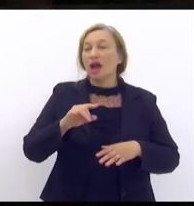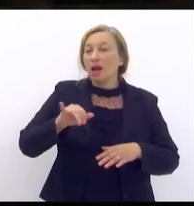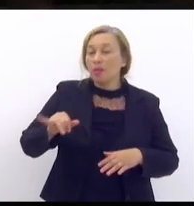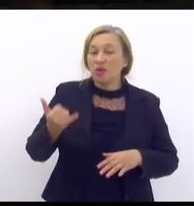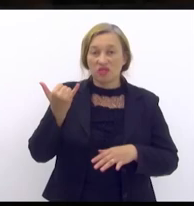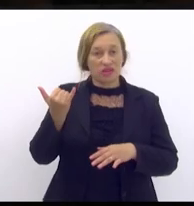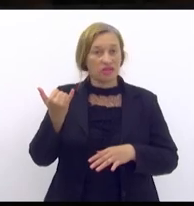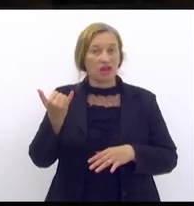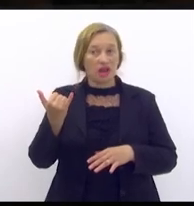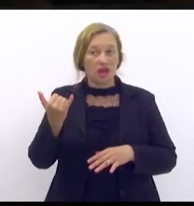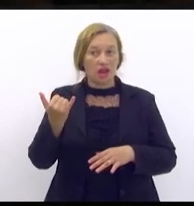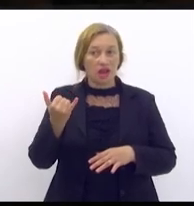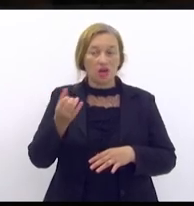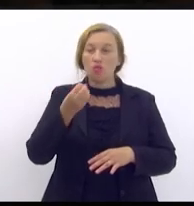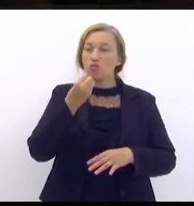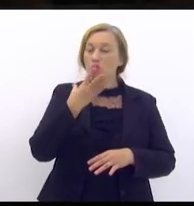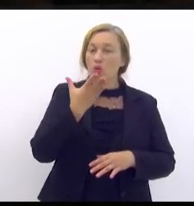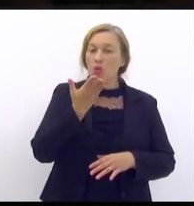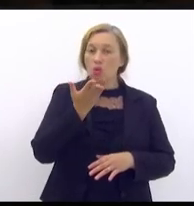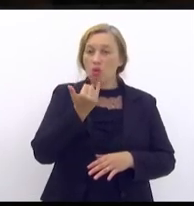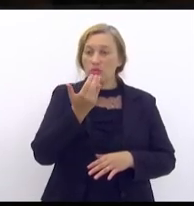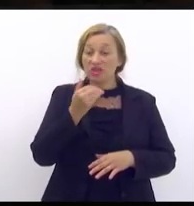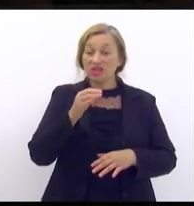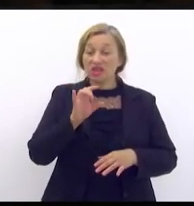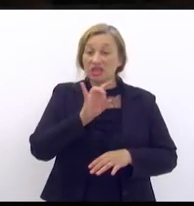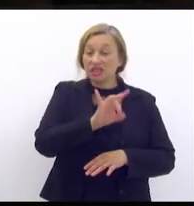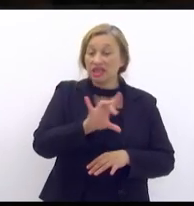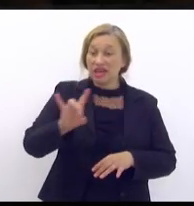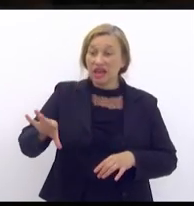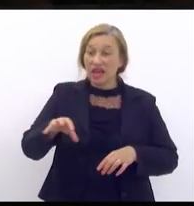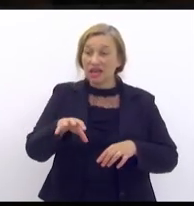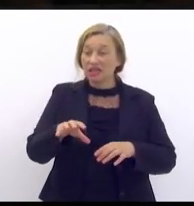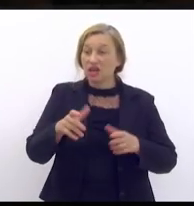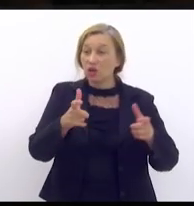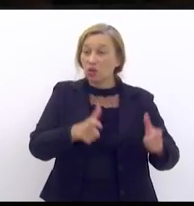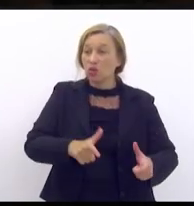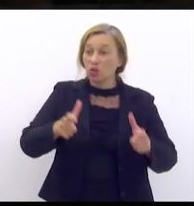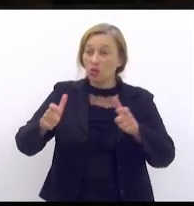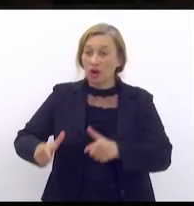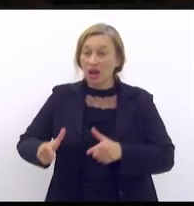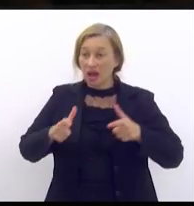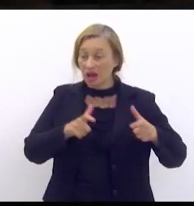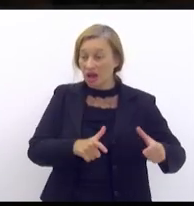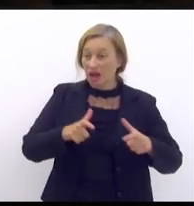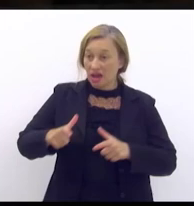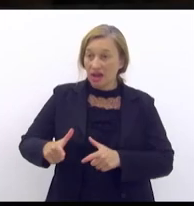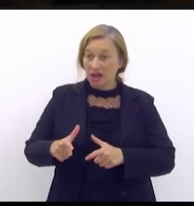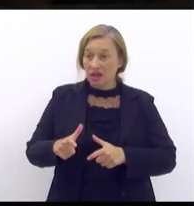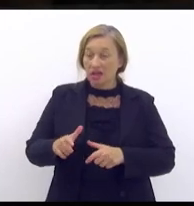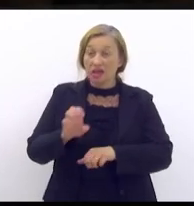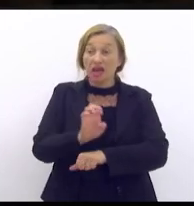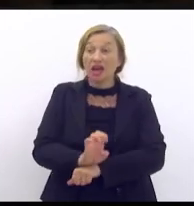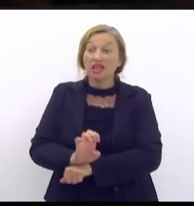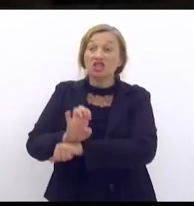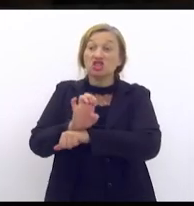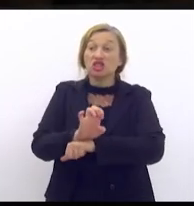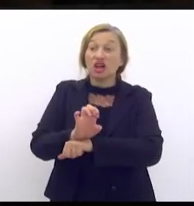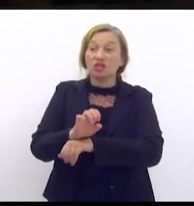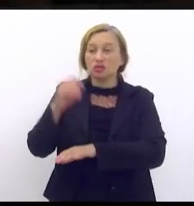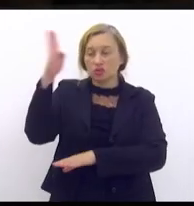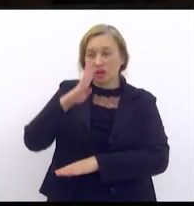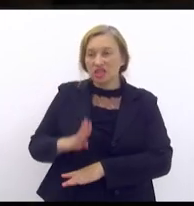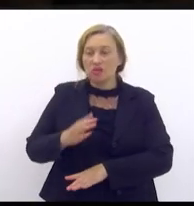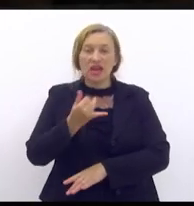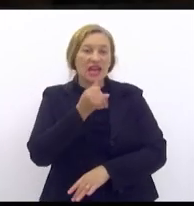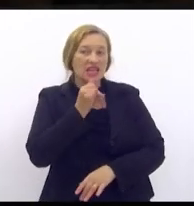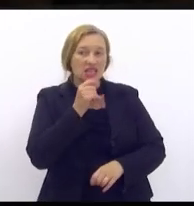aproveitar a boa comida, guardando as tipicidades regionais. Né? Porque produtos, por